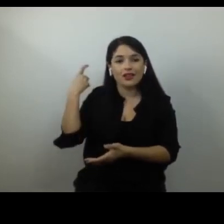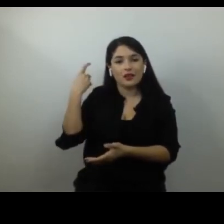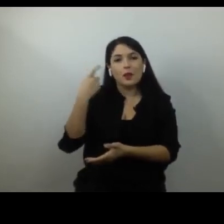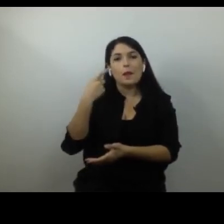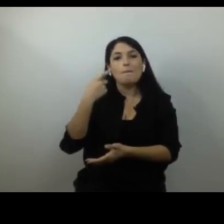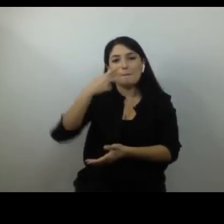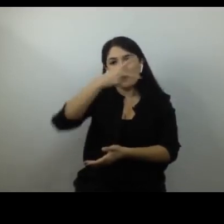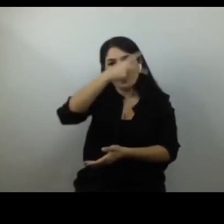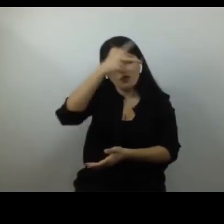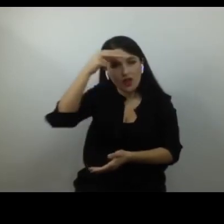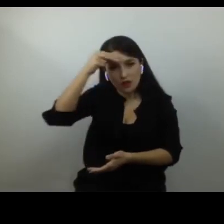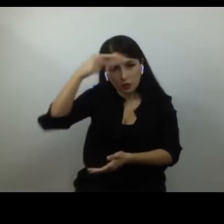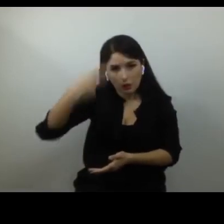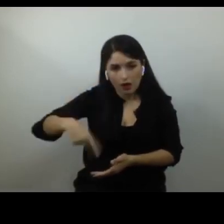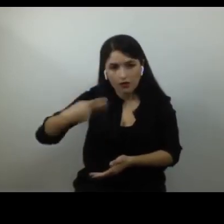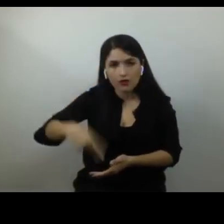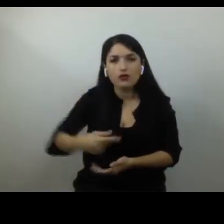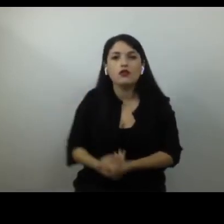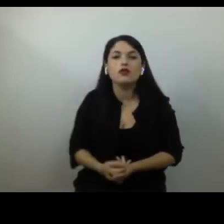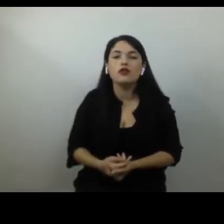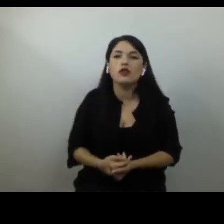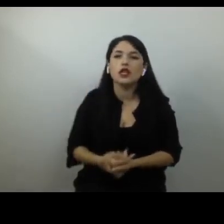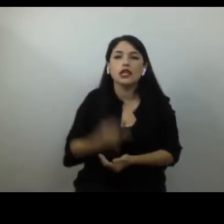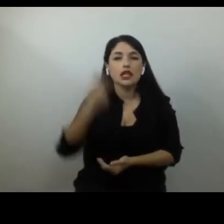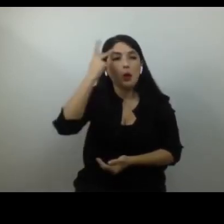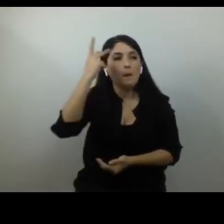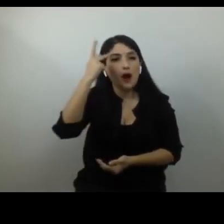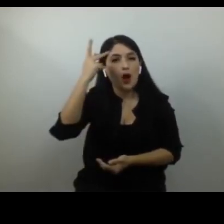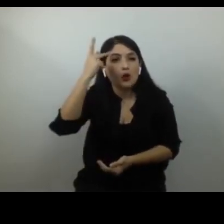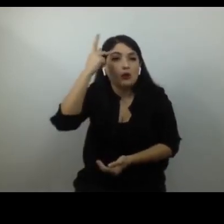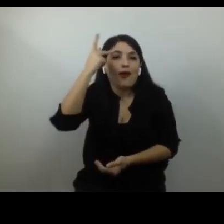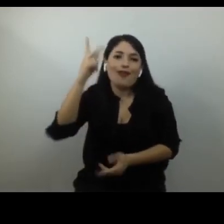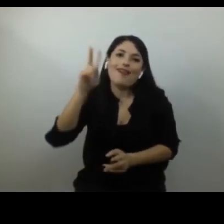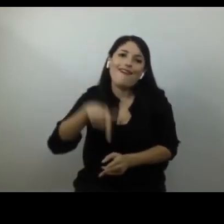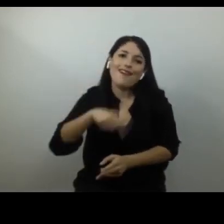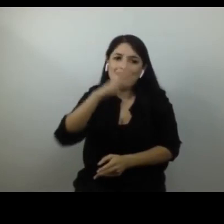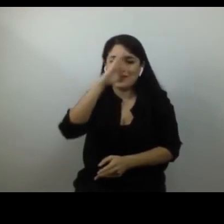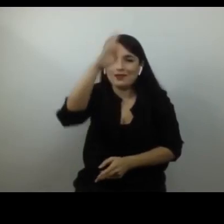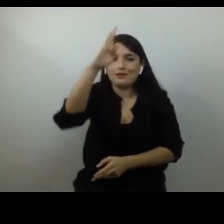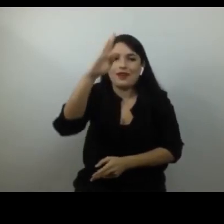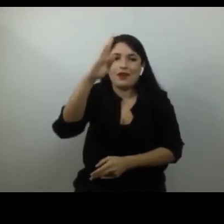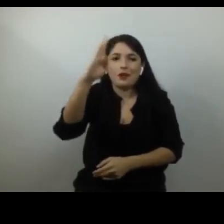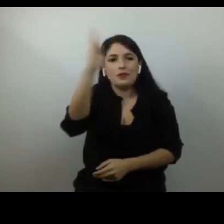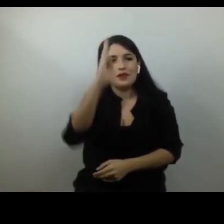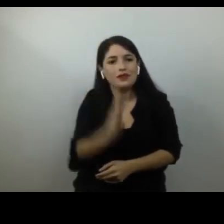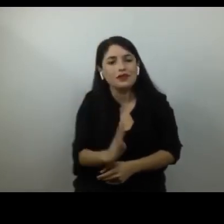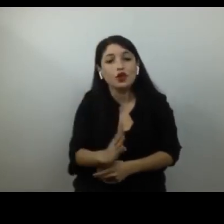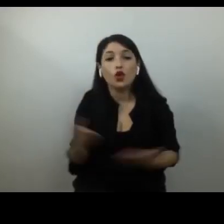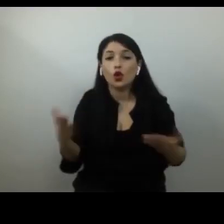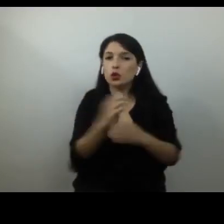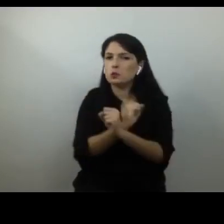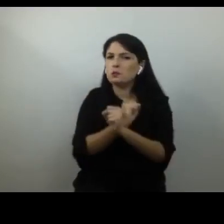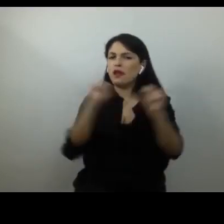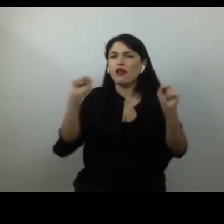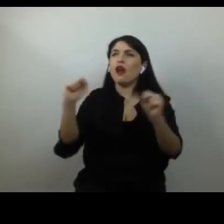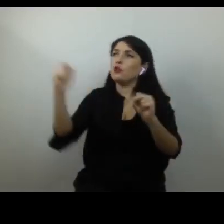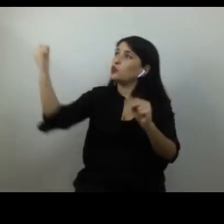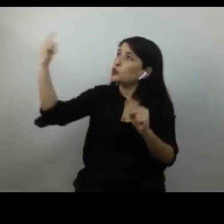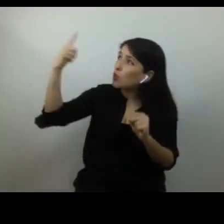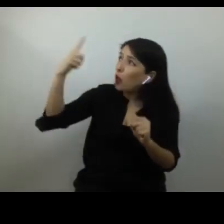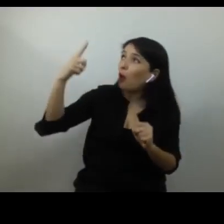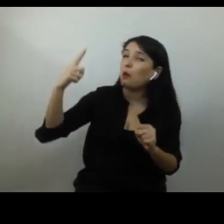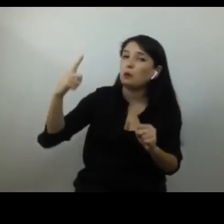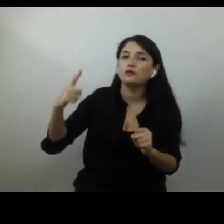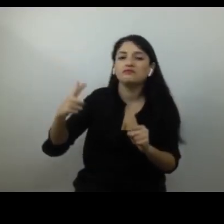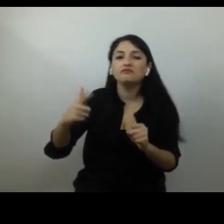coração desse país, que é São Paulo. Para mim, uma manhã, como eu disse, de sol, ensolarada, poder discutir, ouvir